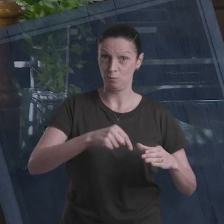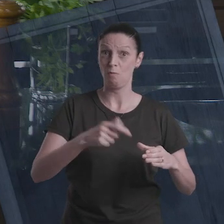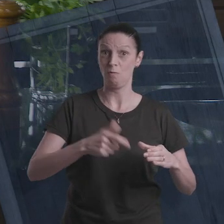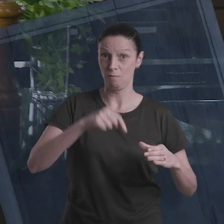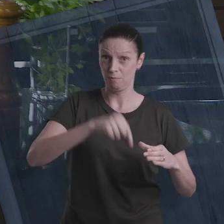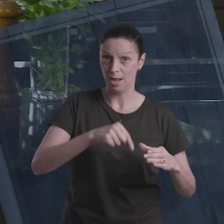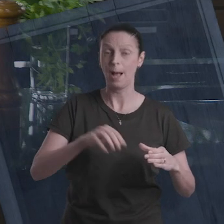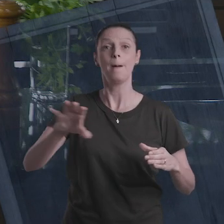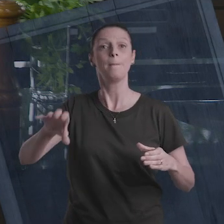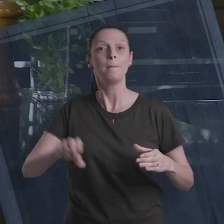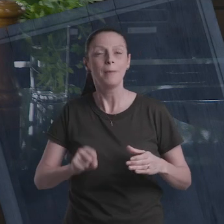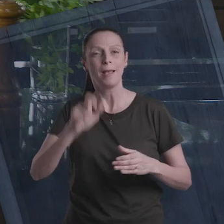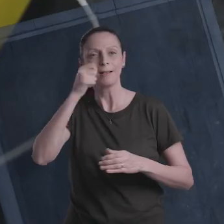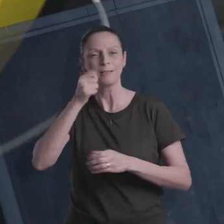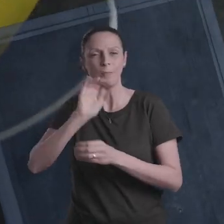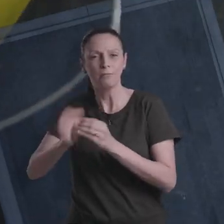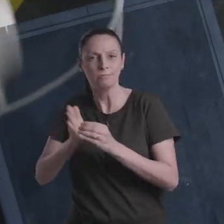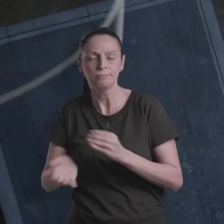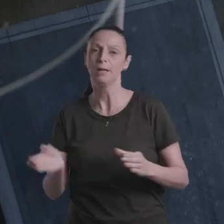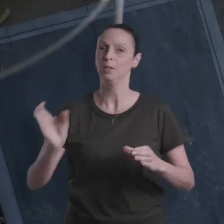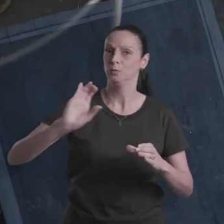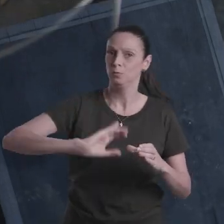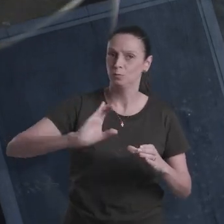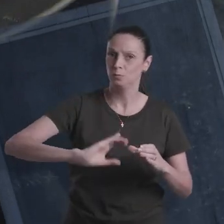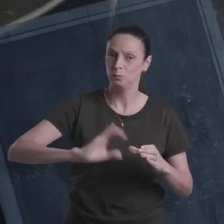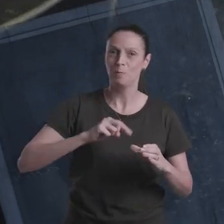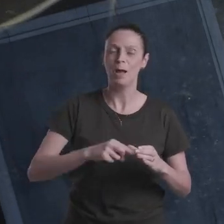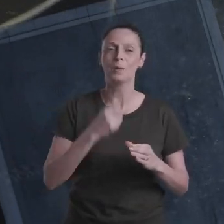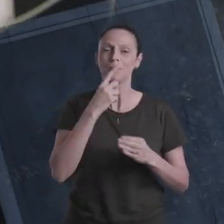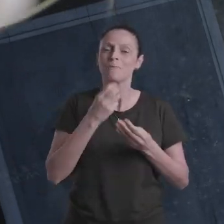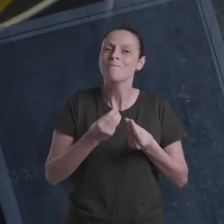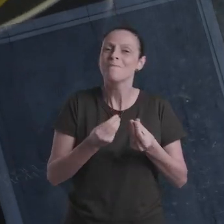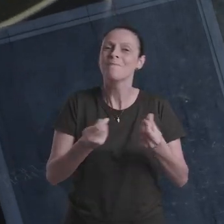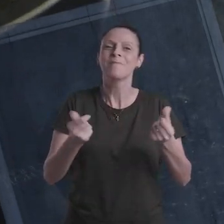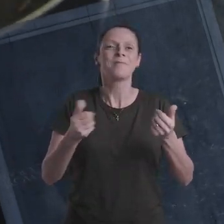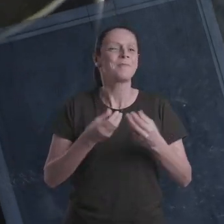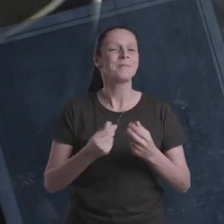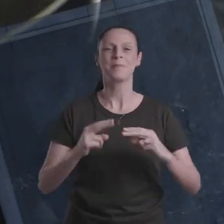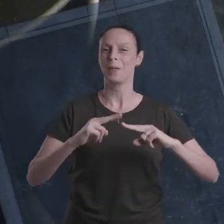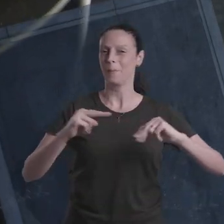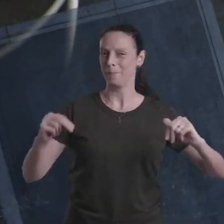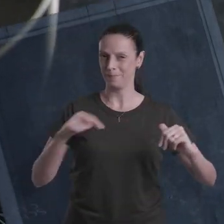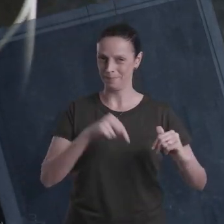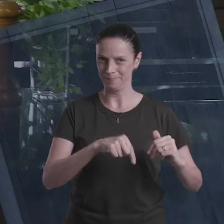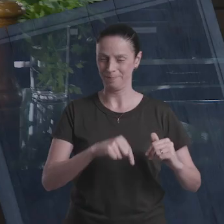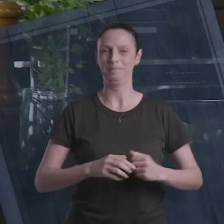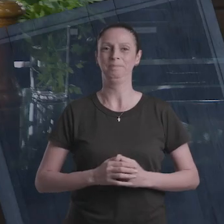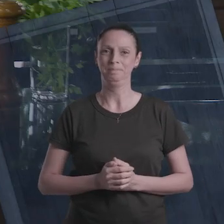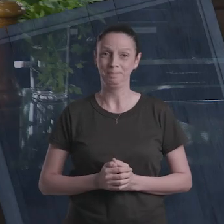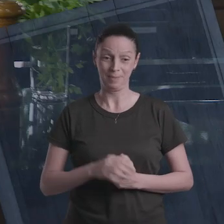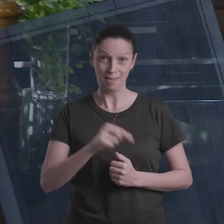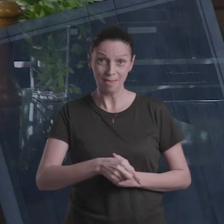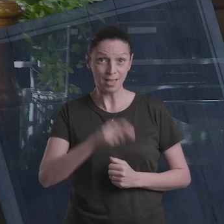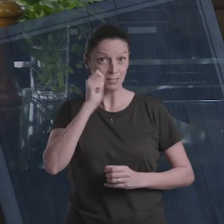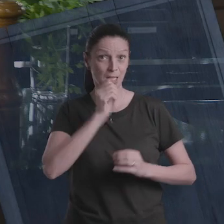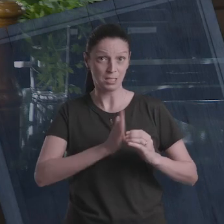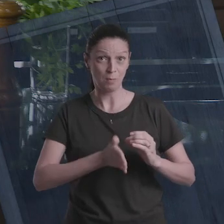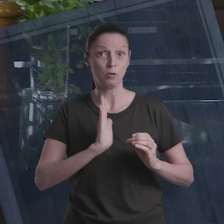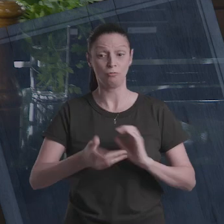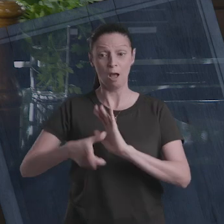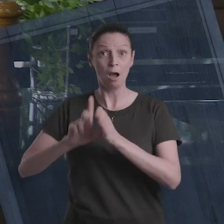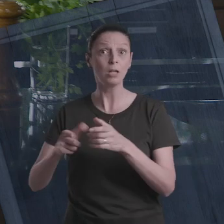vamos fritar a cebola para saborizar com gostinho da nossa panela. Essa cebola já